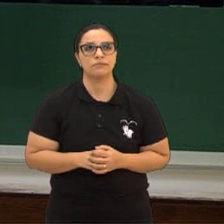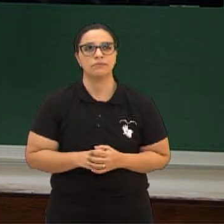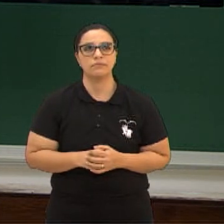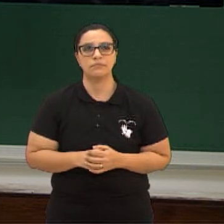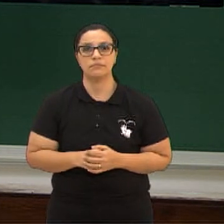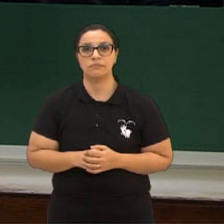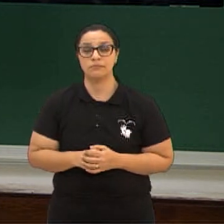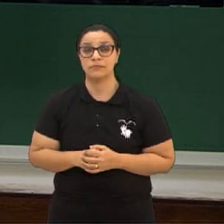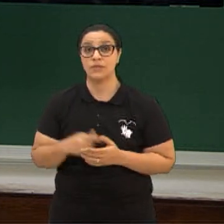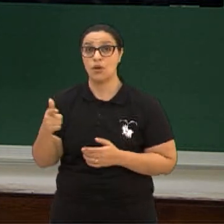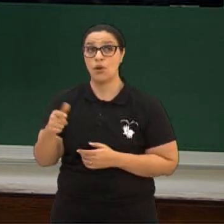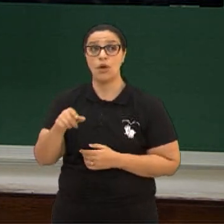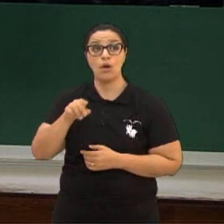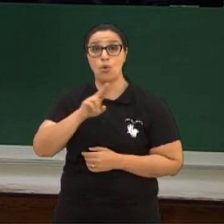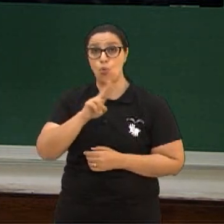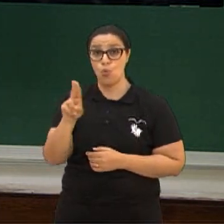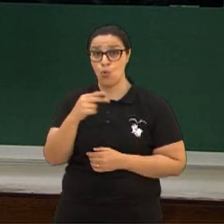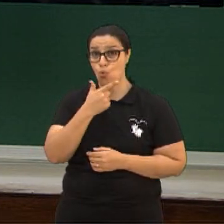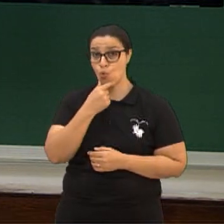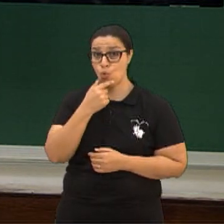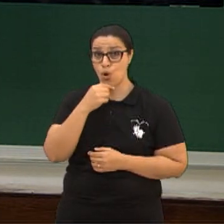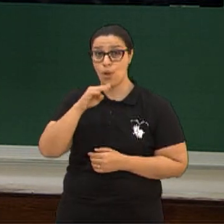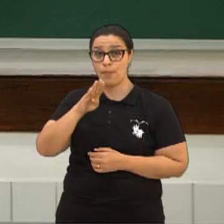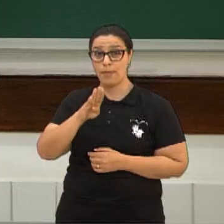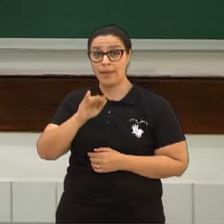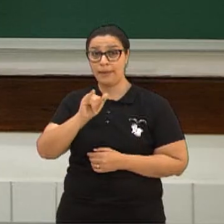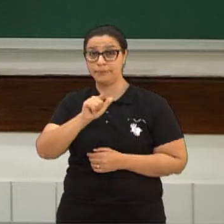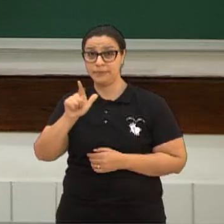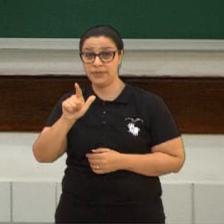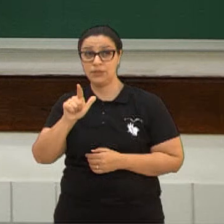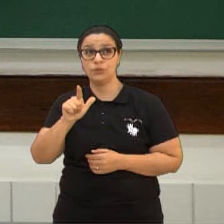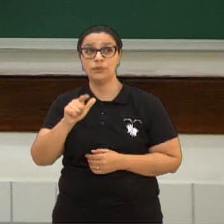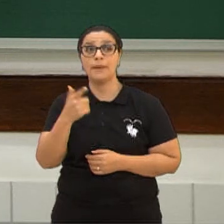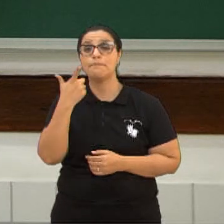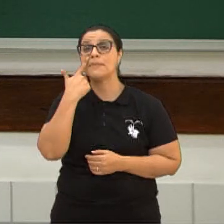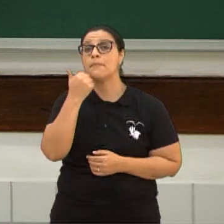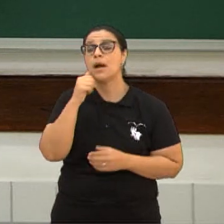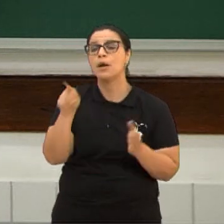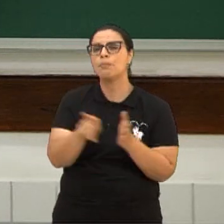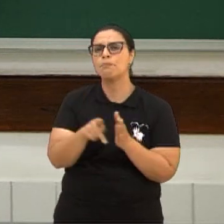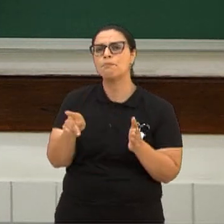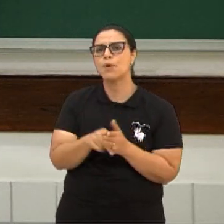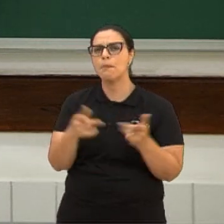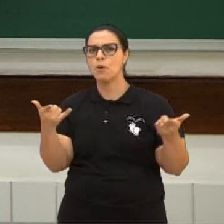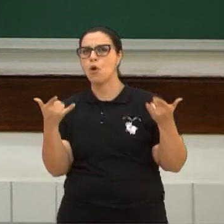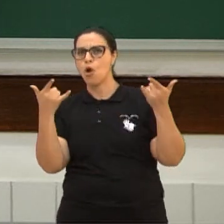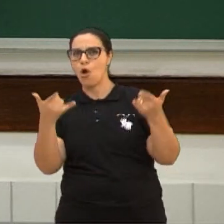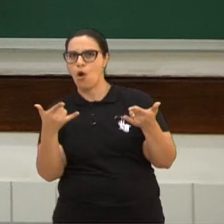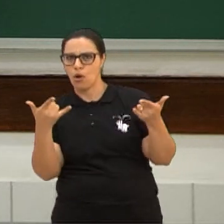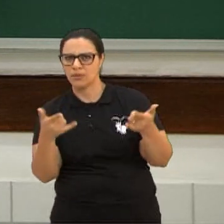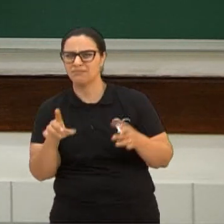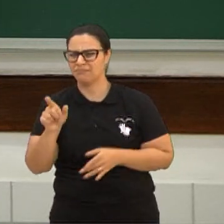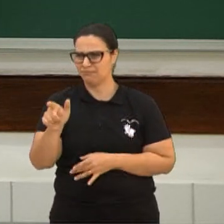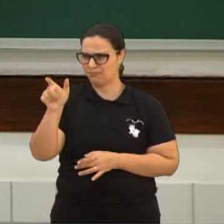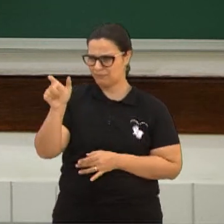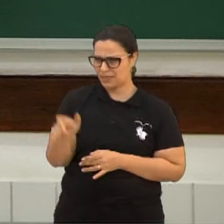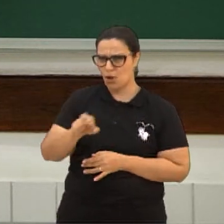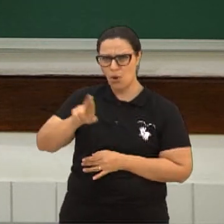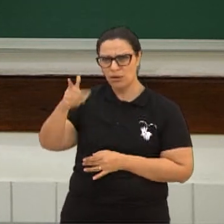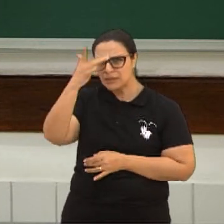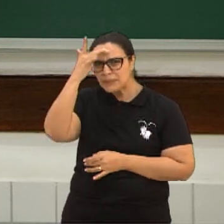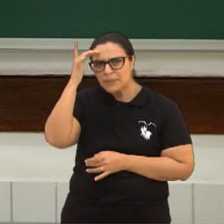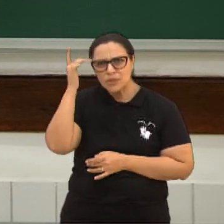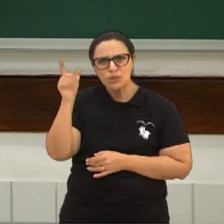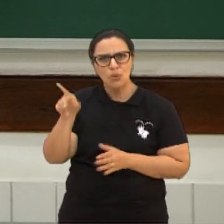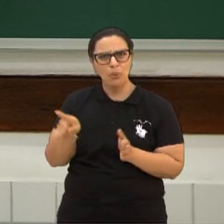título de pai do rock. Opa, pai do rock? Mas eu sabia que o pai do rock eram